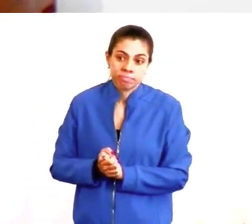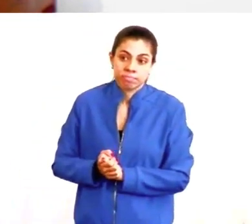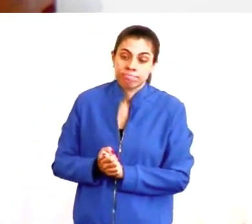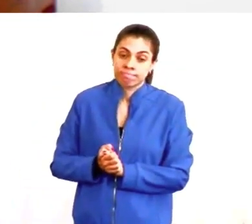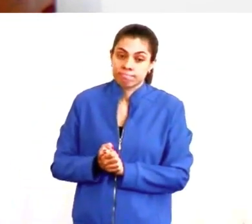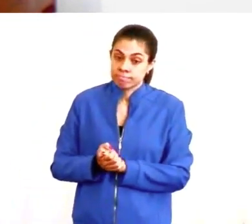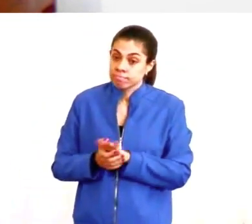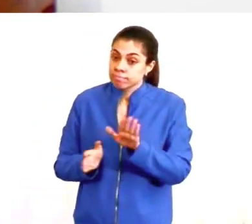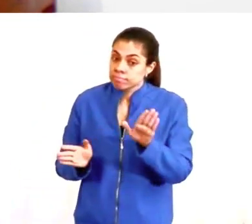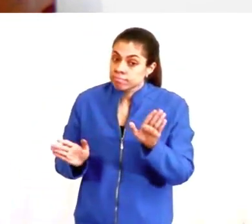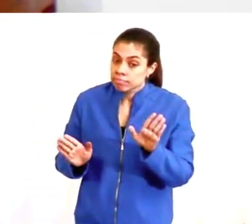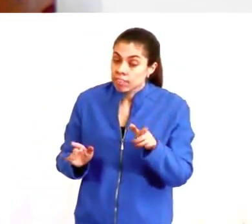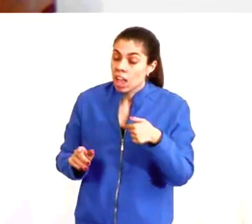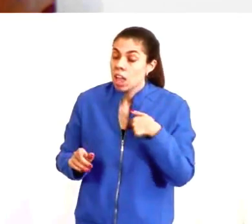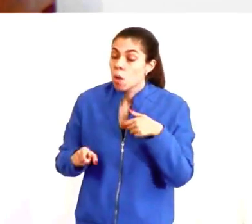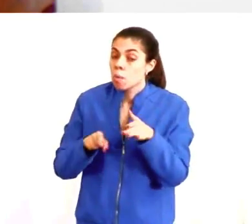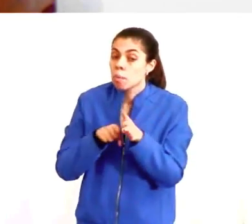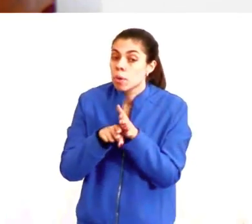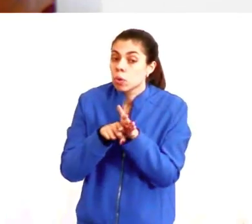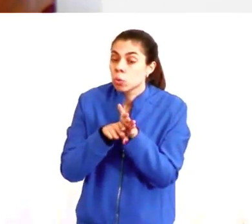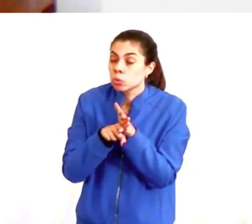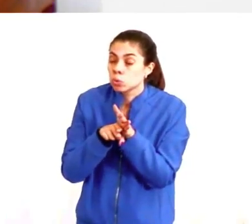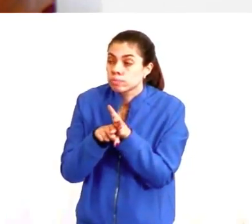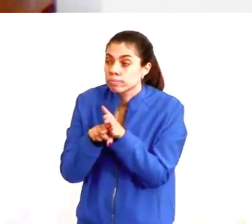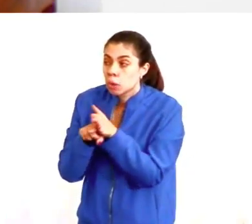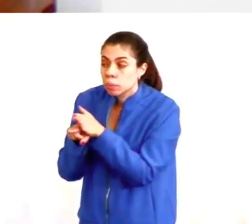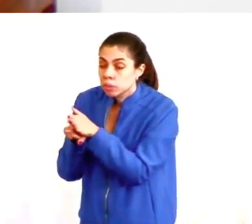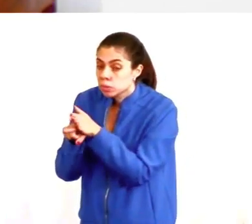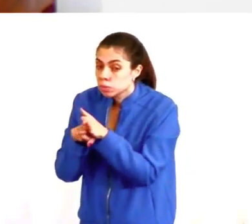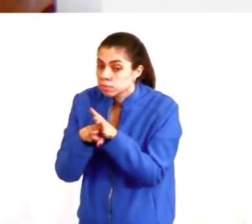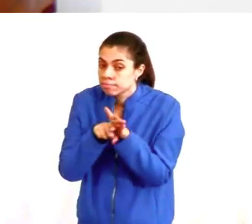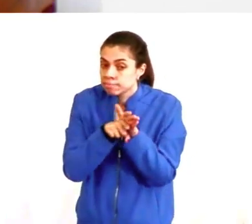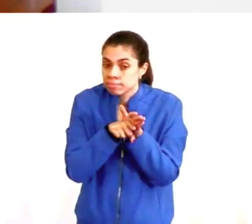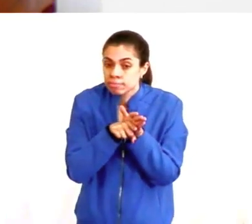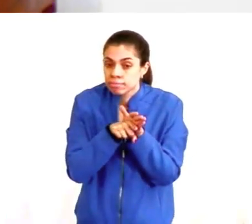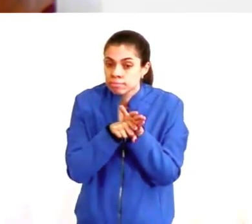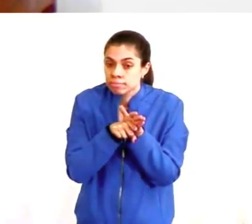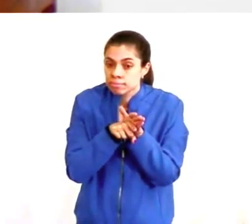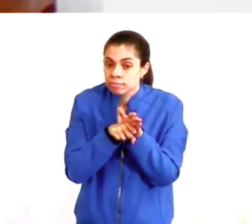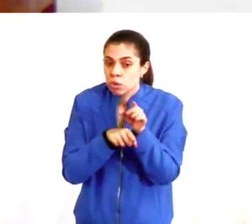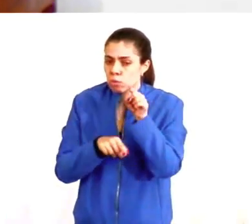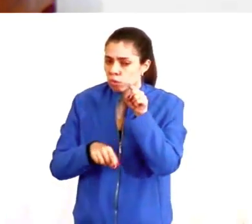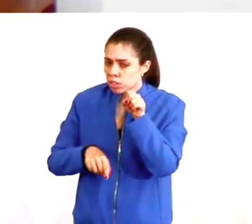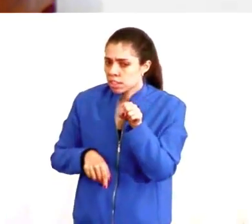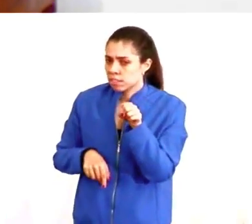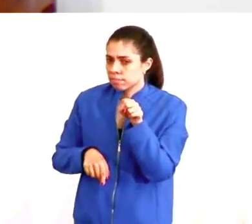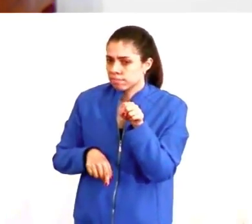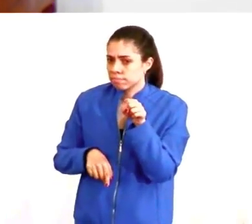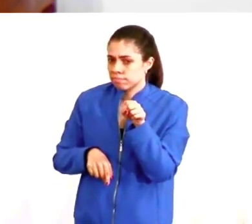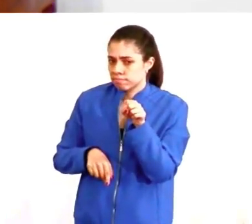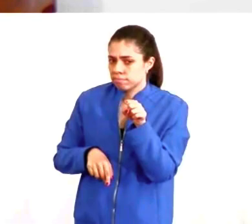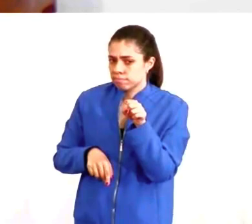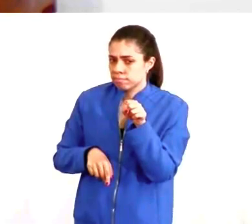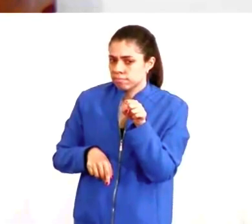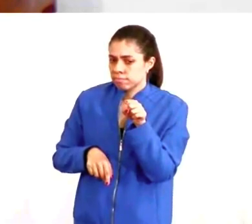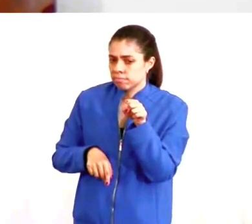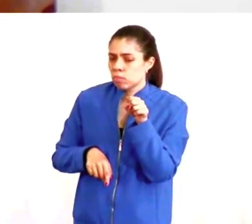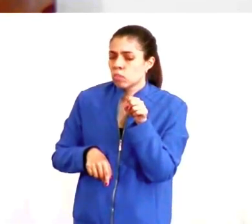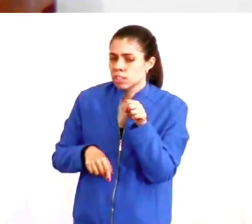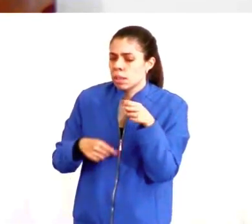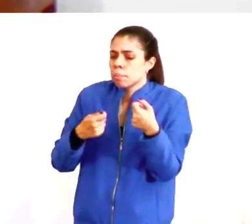e deixo essa ideia para uma reflexão nossa. Você não acha que quanto mais um